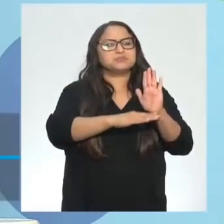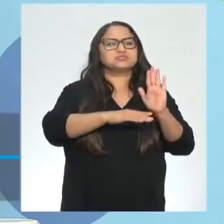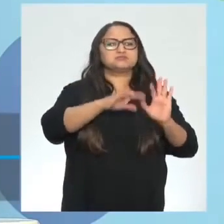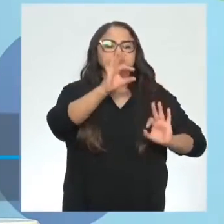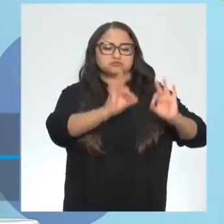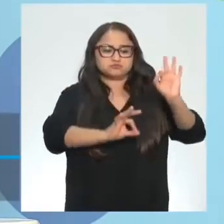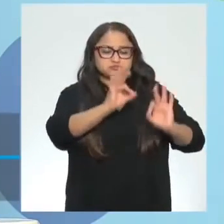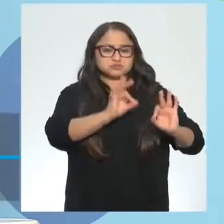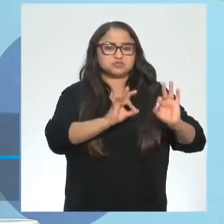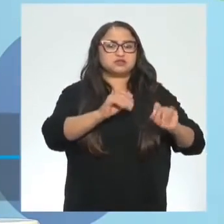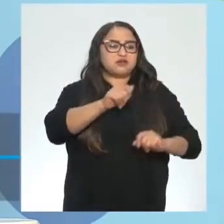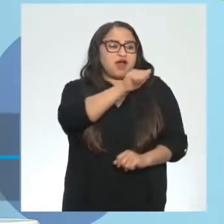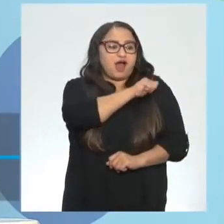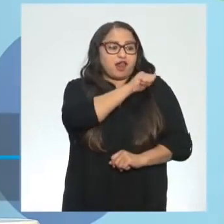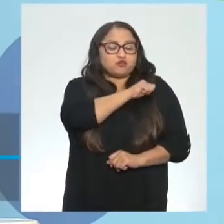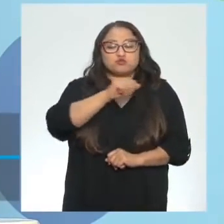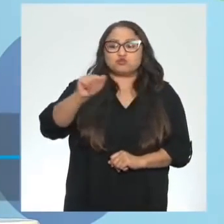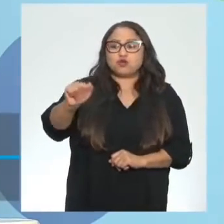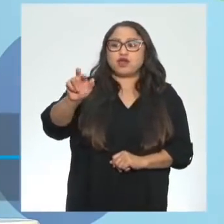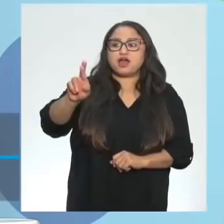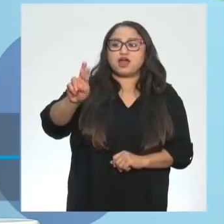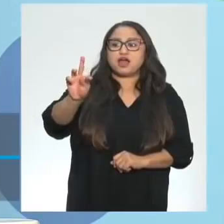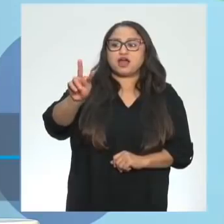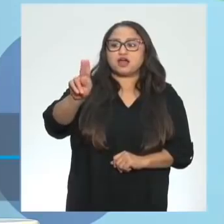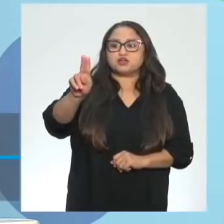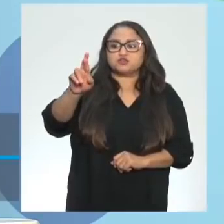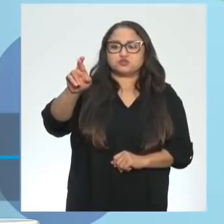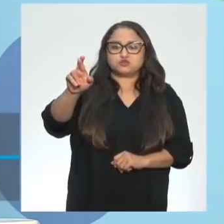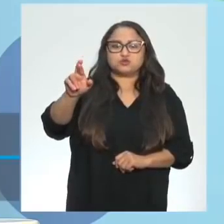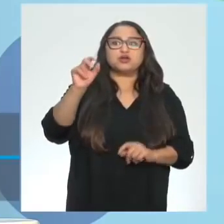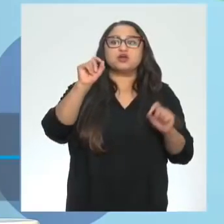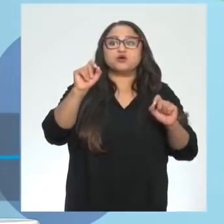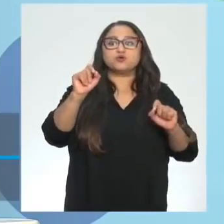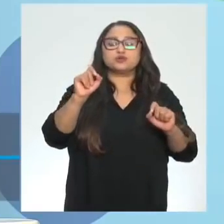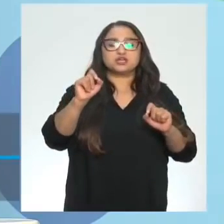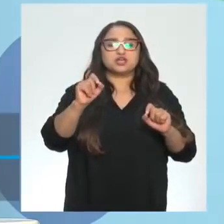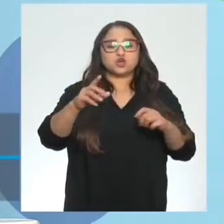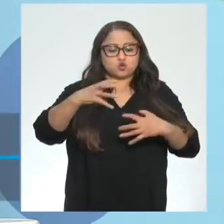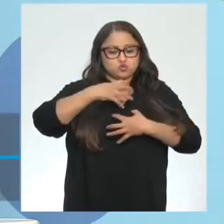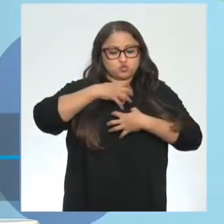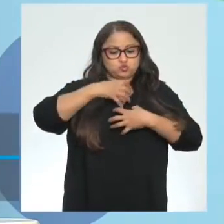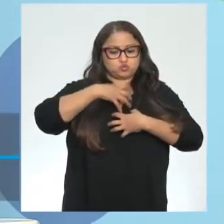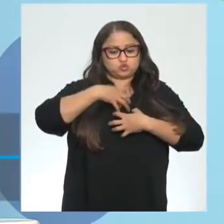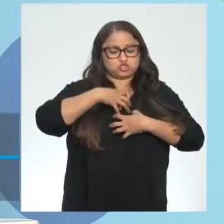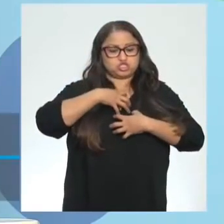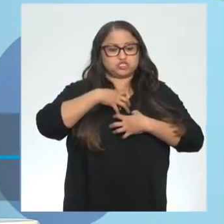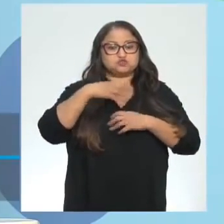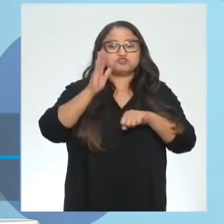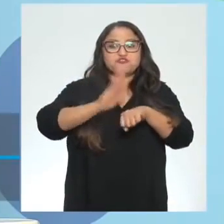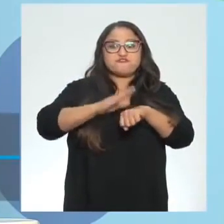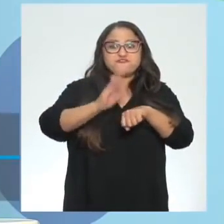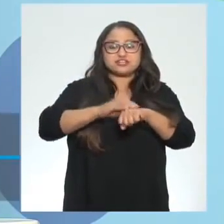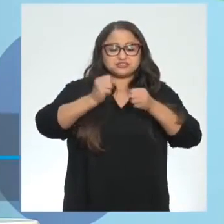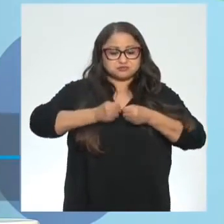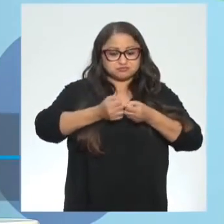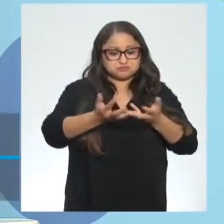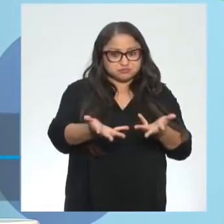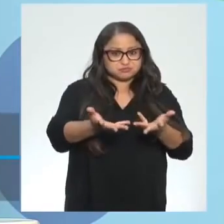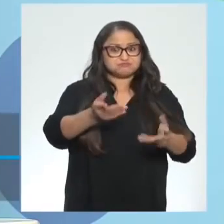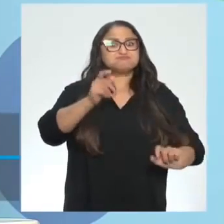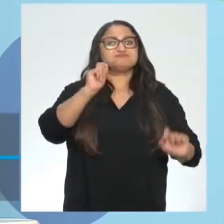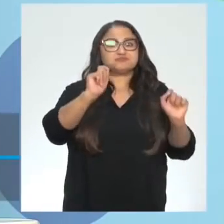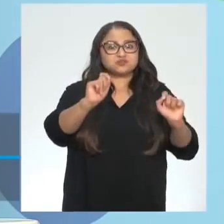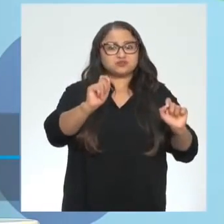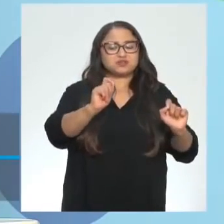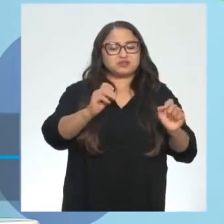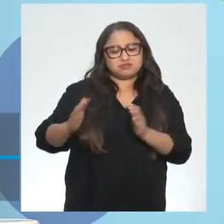estudante Arthur disse que estratégia é uma forma de planejar uma ação. E nesse caminho do planejamento,